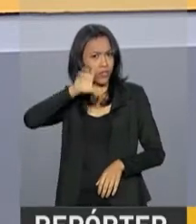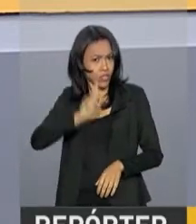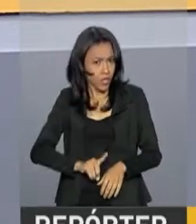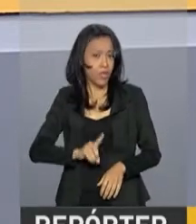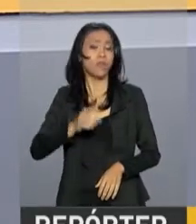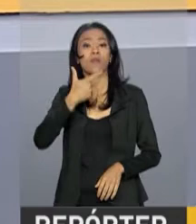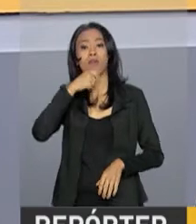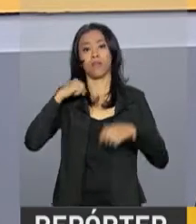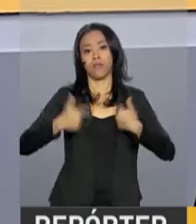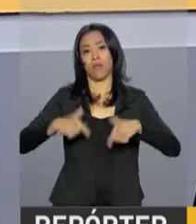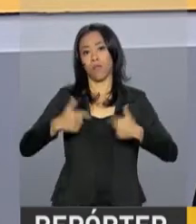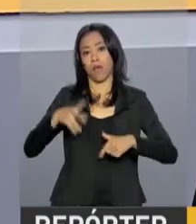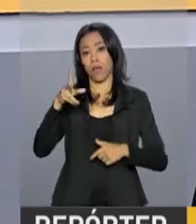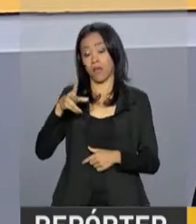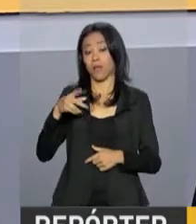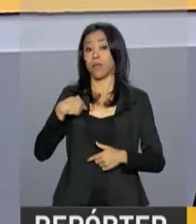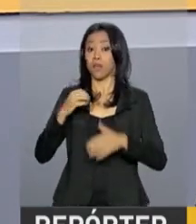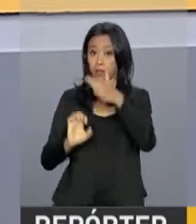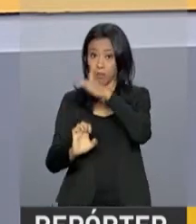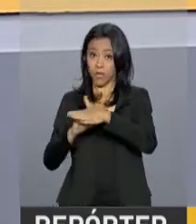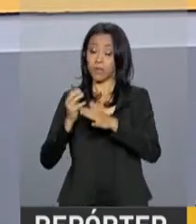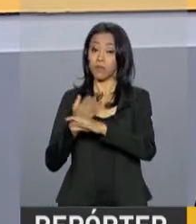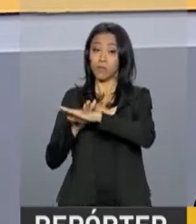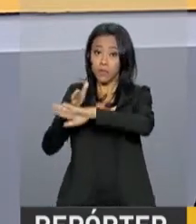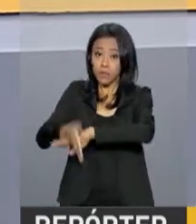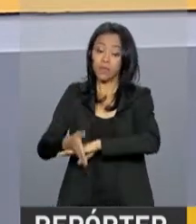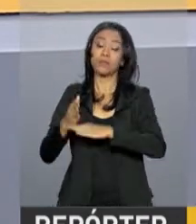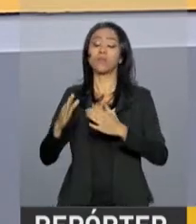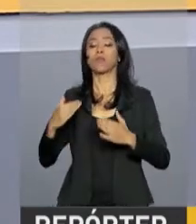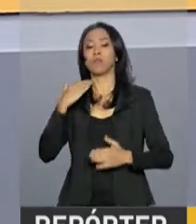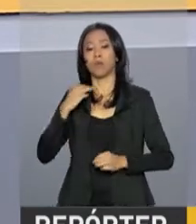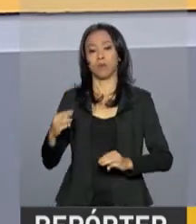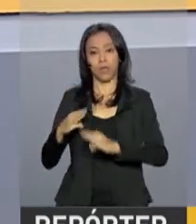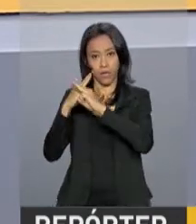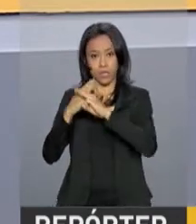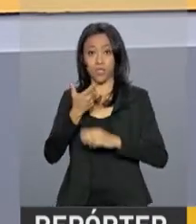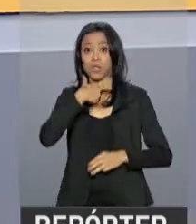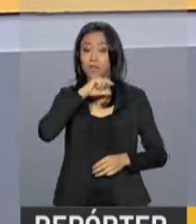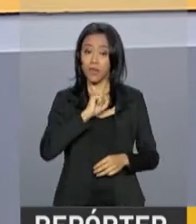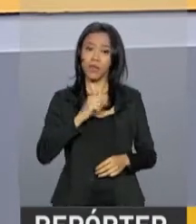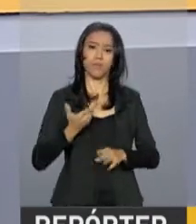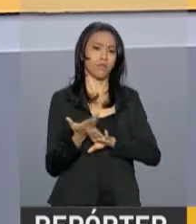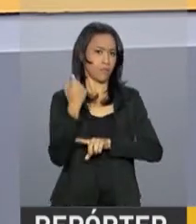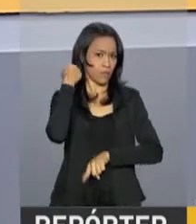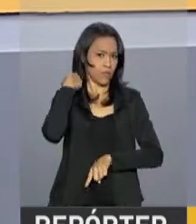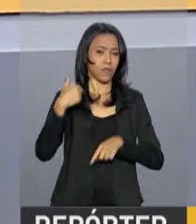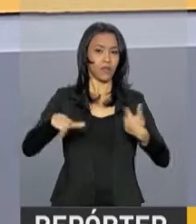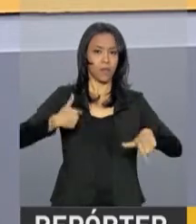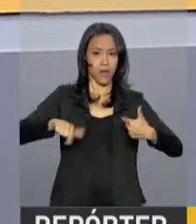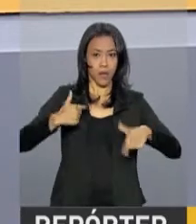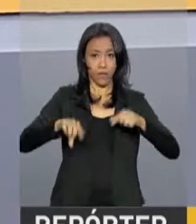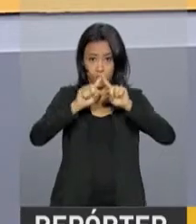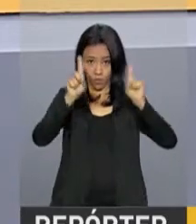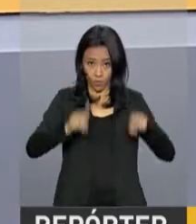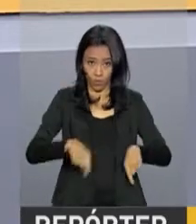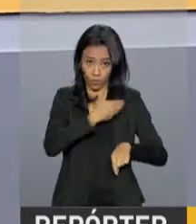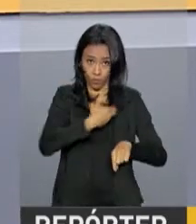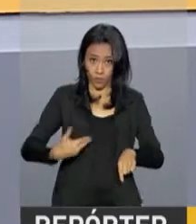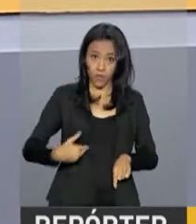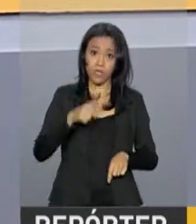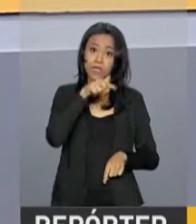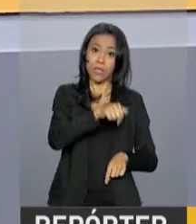iniciativa privada devem acessar a página da caixa na internet já quem era servidor público entre 1981 e